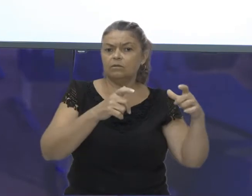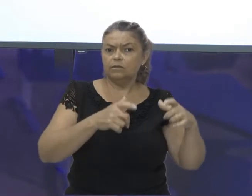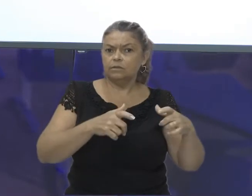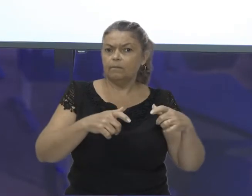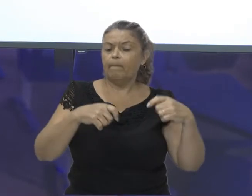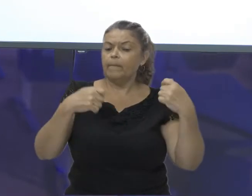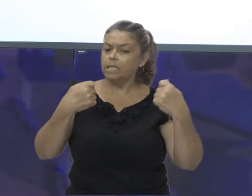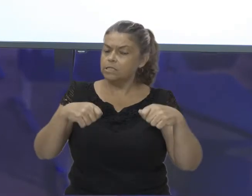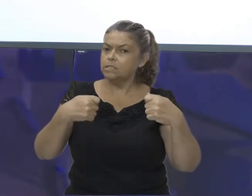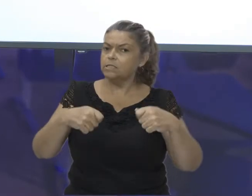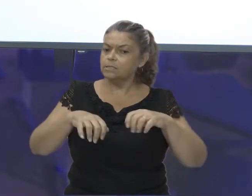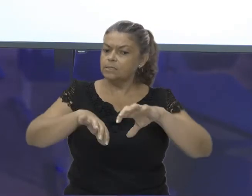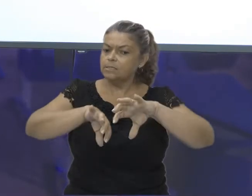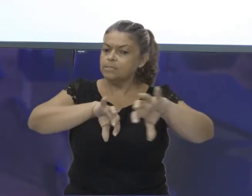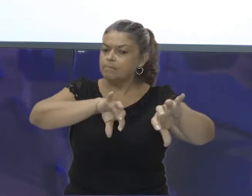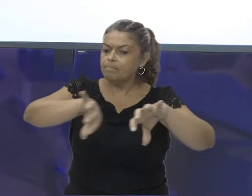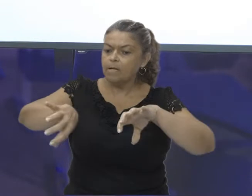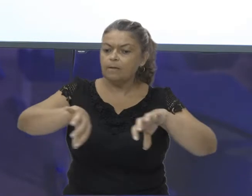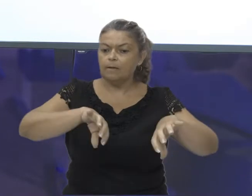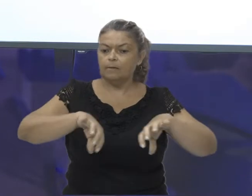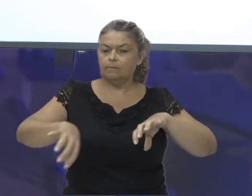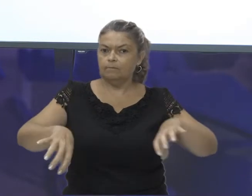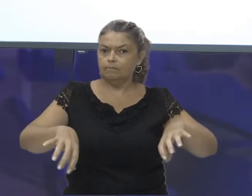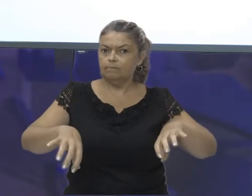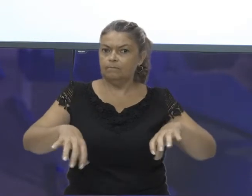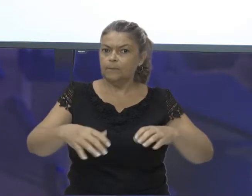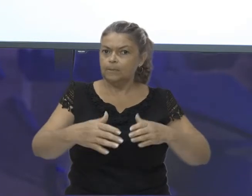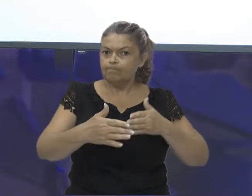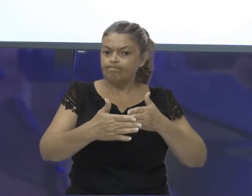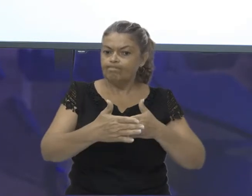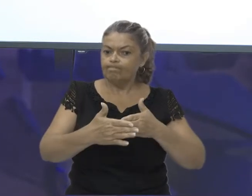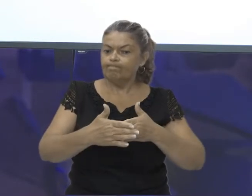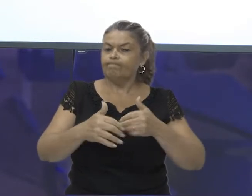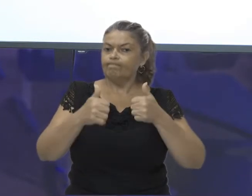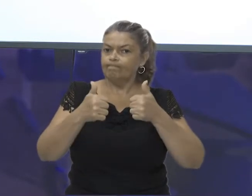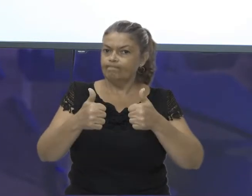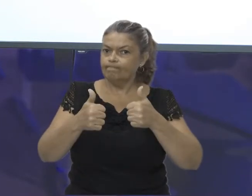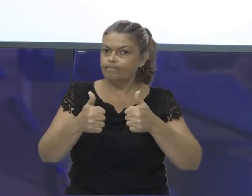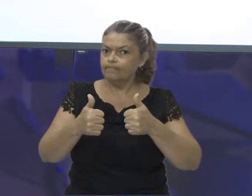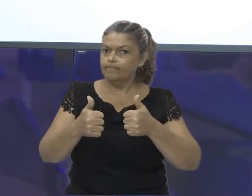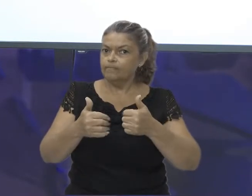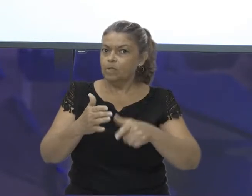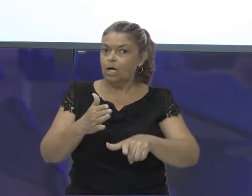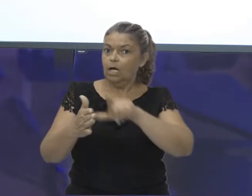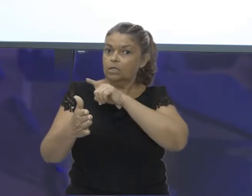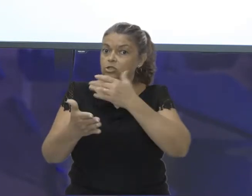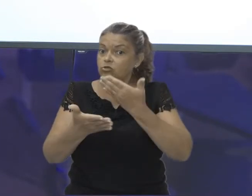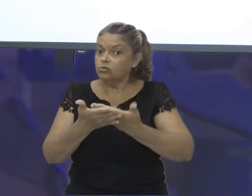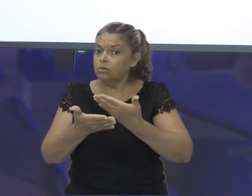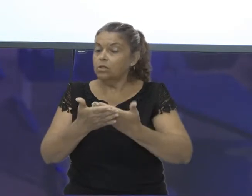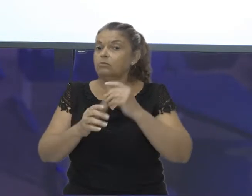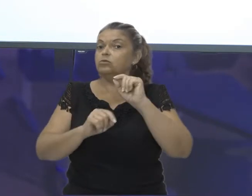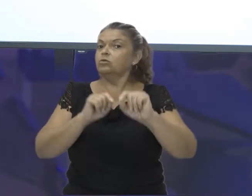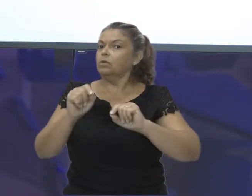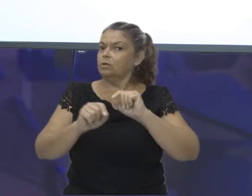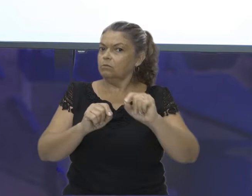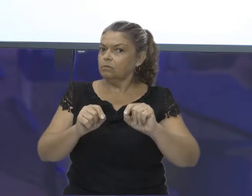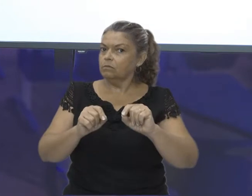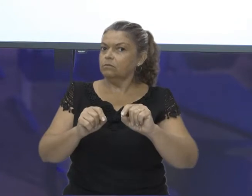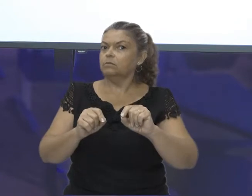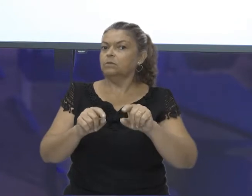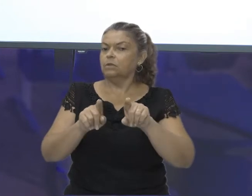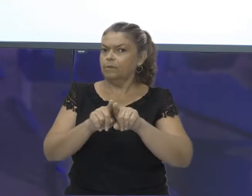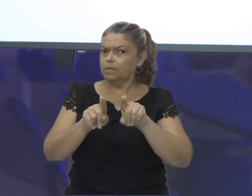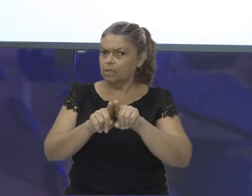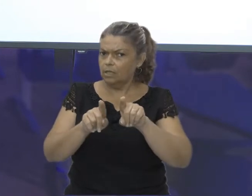ter limites. No caso, como nós estudamos em aulas passadas, nós estudamos também limites e